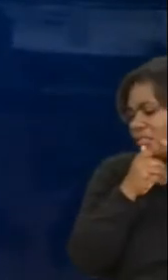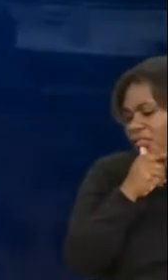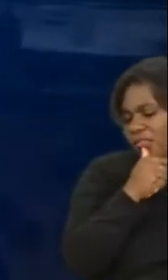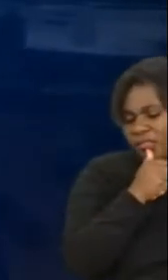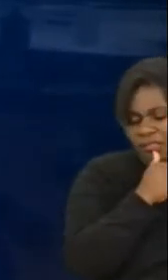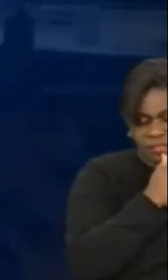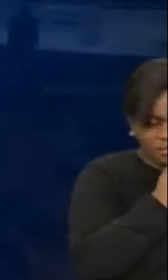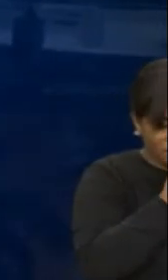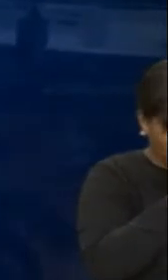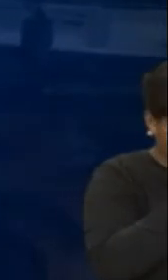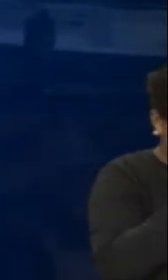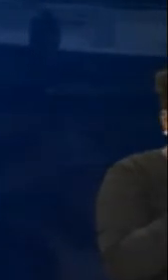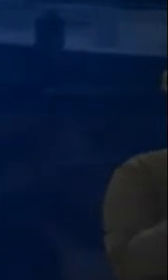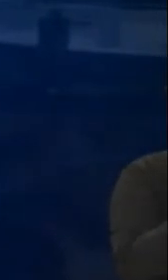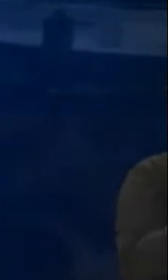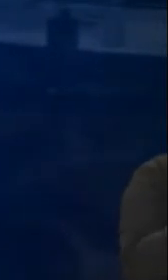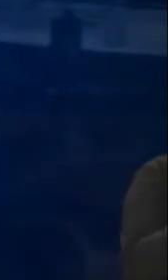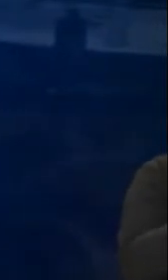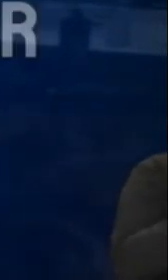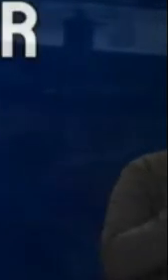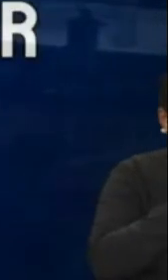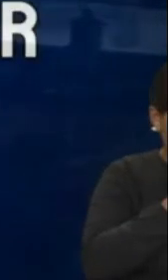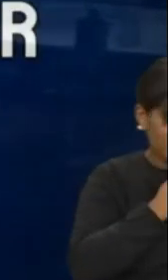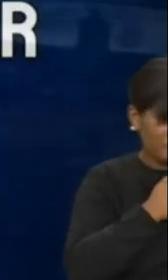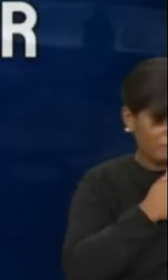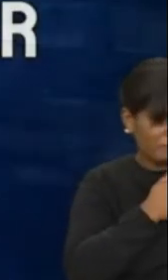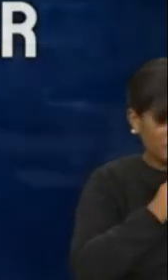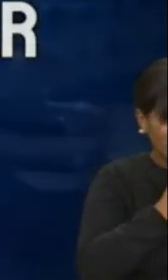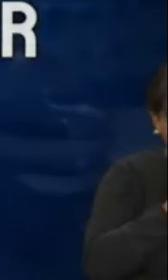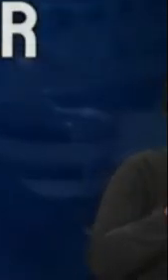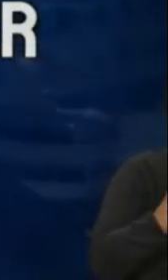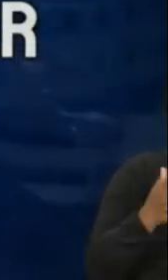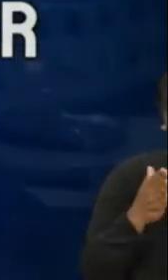se demoram a passar,